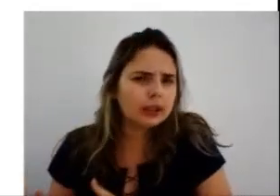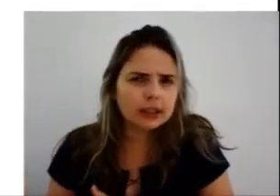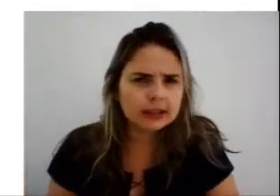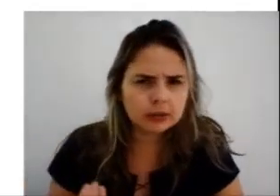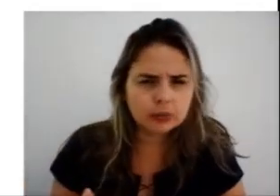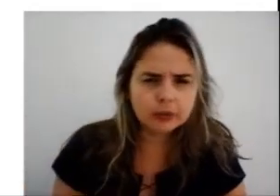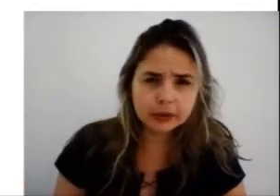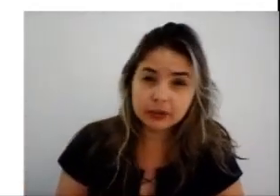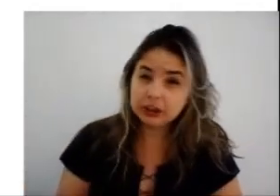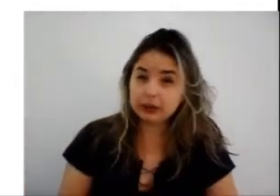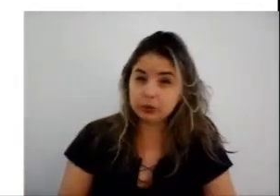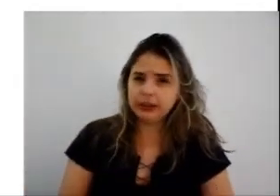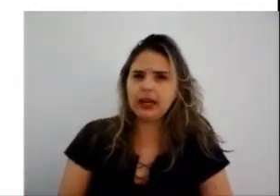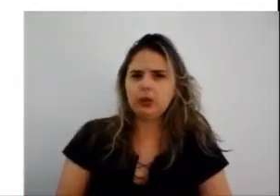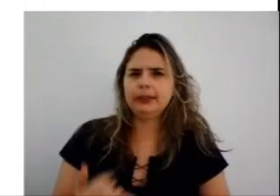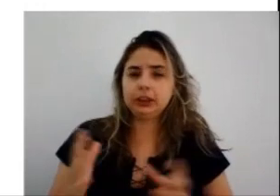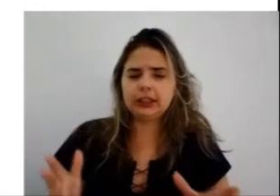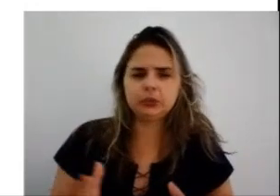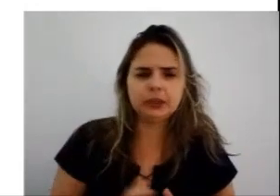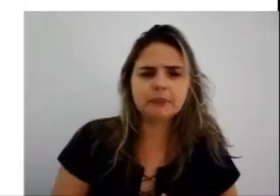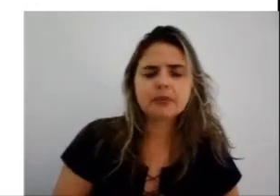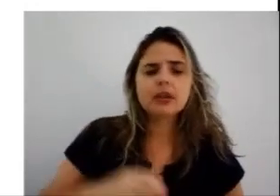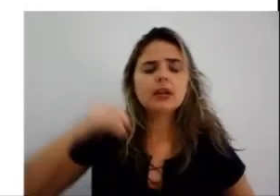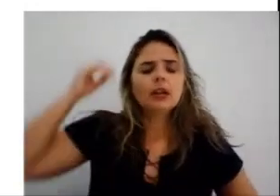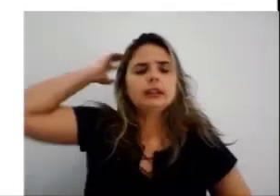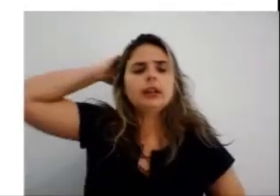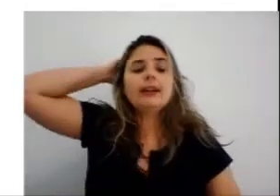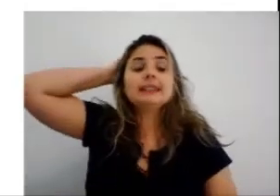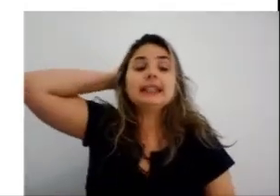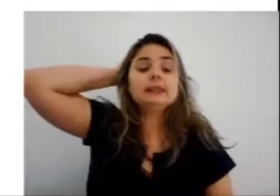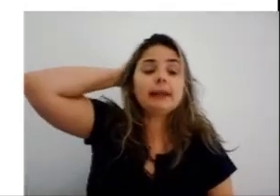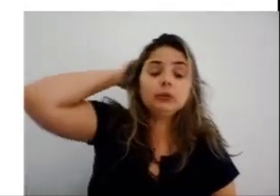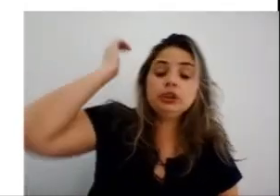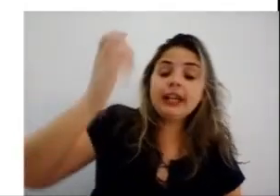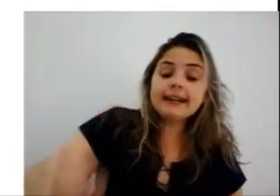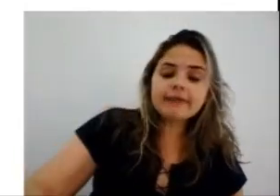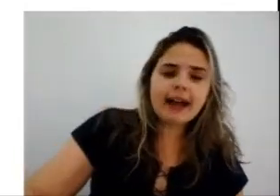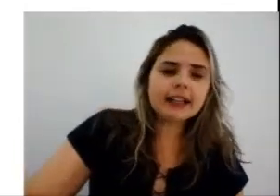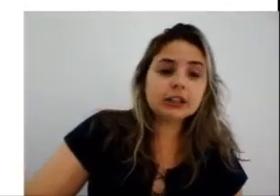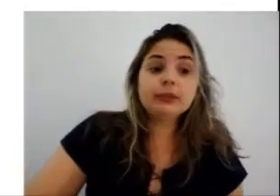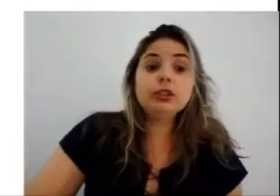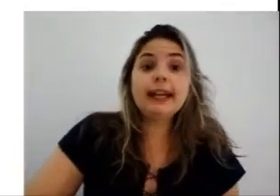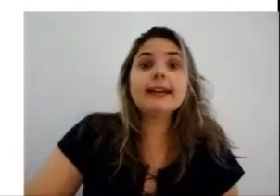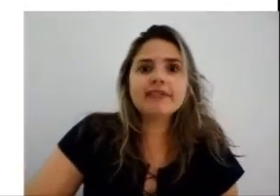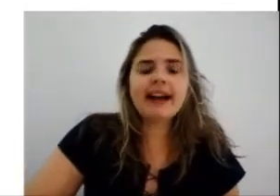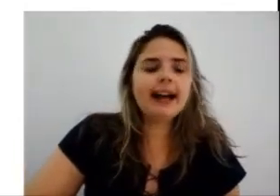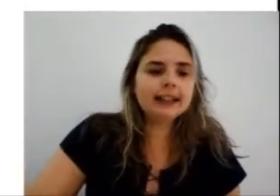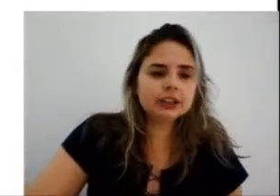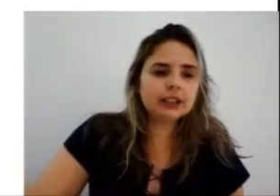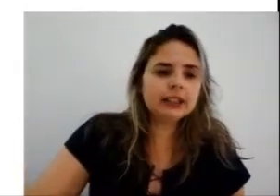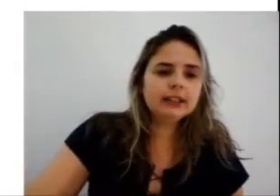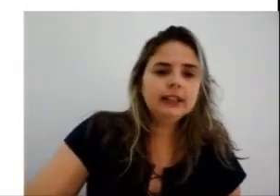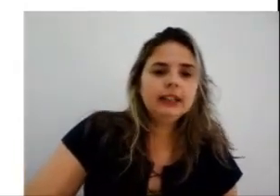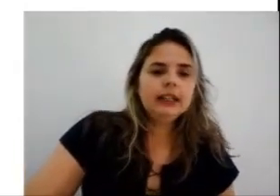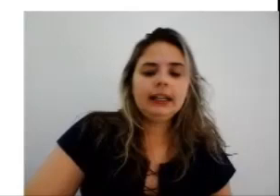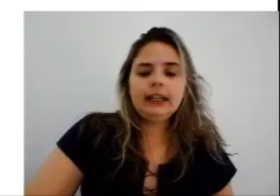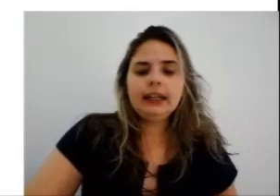se torna um governo ditatorial, uma ditadura. Então, esse período de Era Vargas, chamado de Era Vargas,